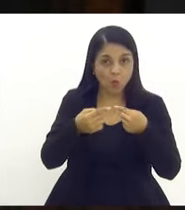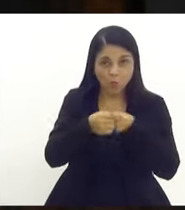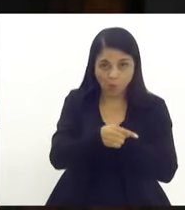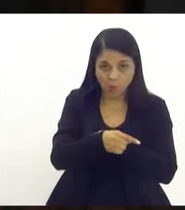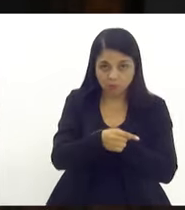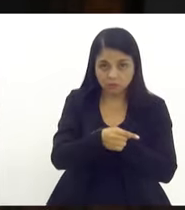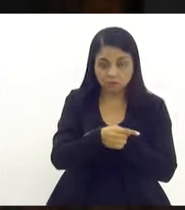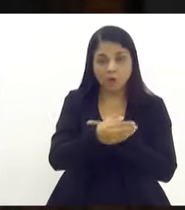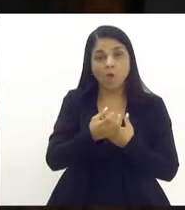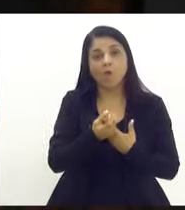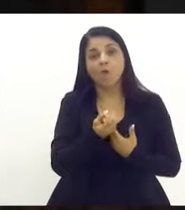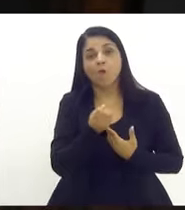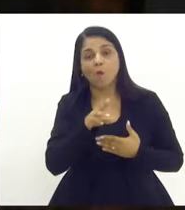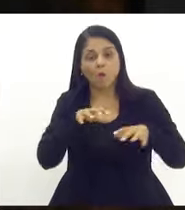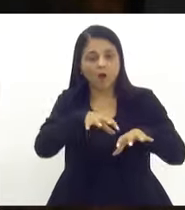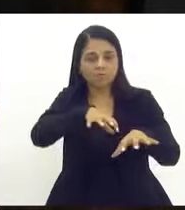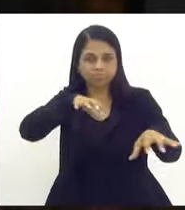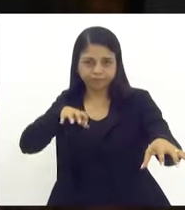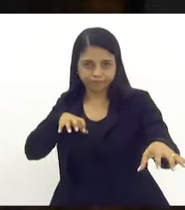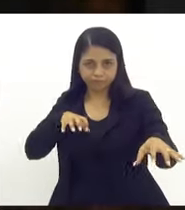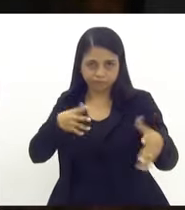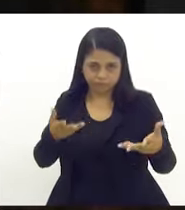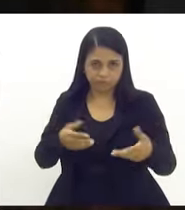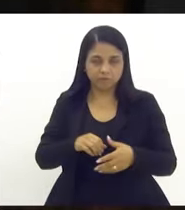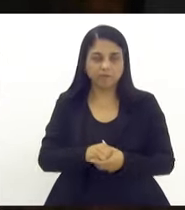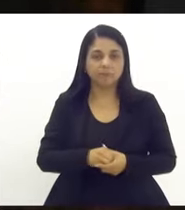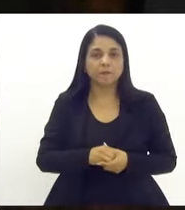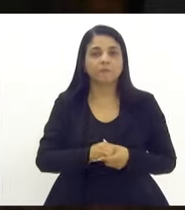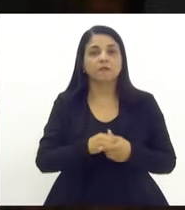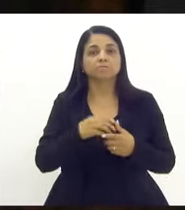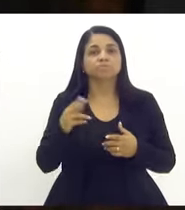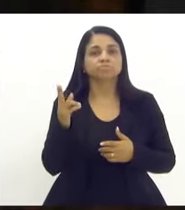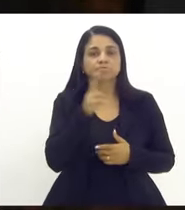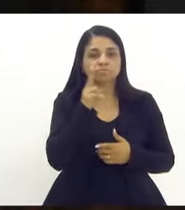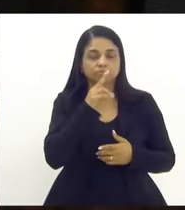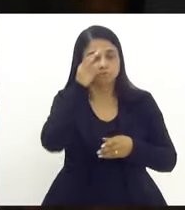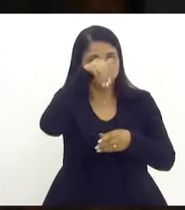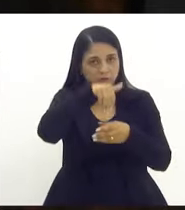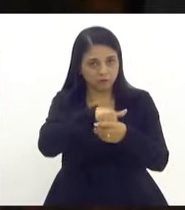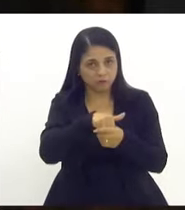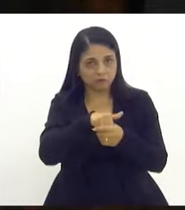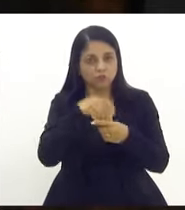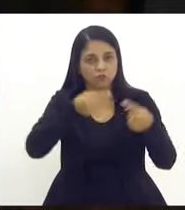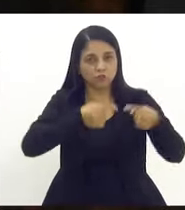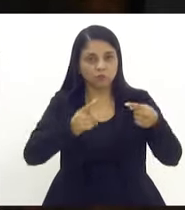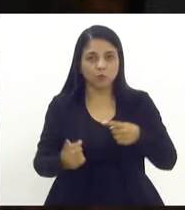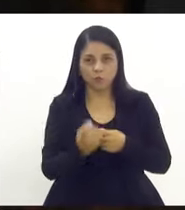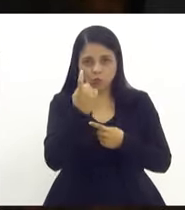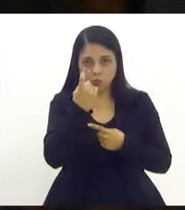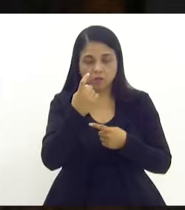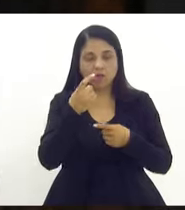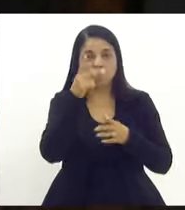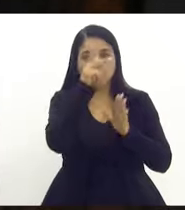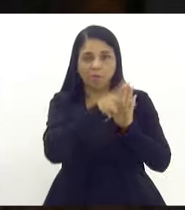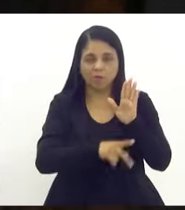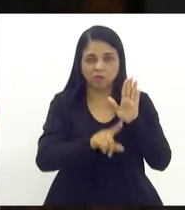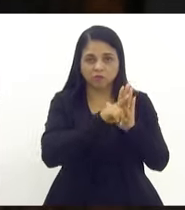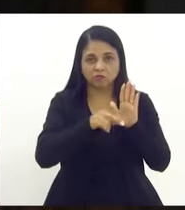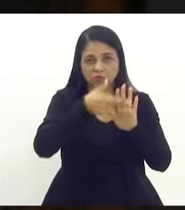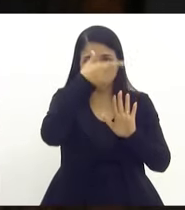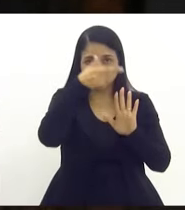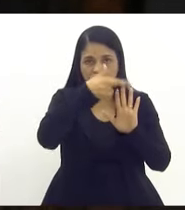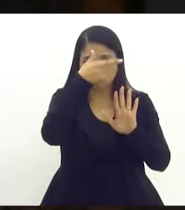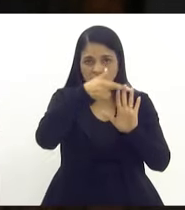ou abstenção. Em tramitação ordinária e votação em discussão única. Projeto de resolução